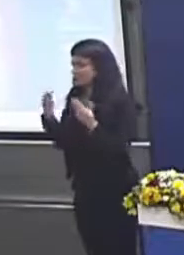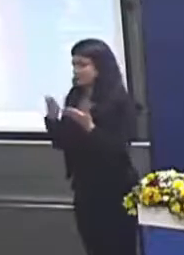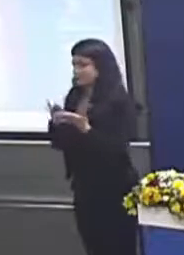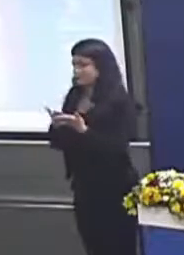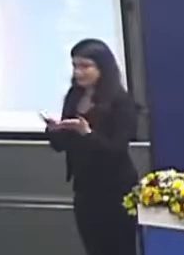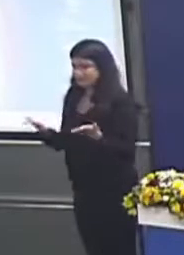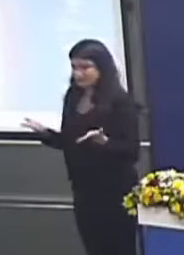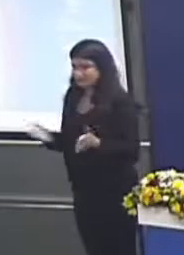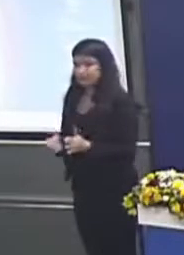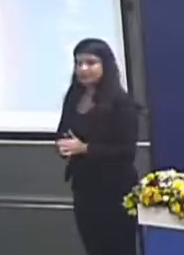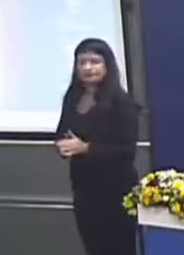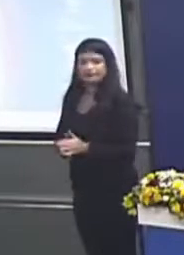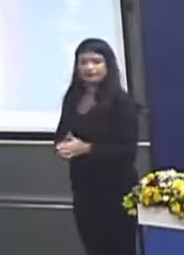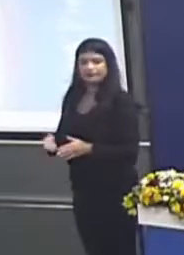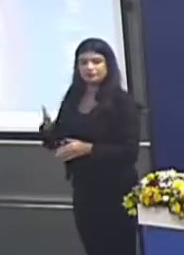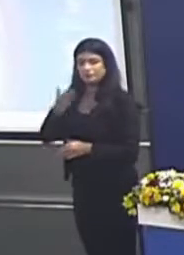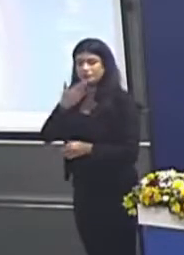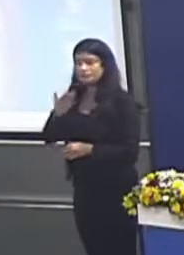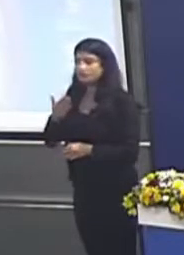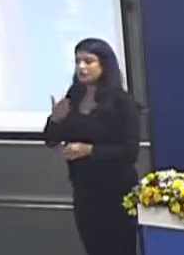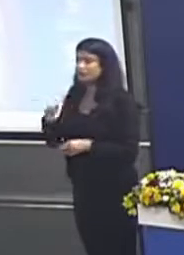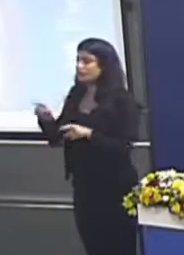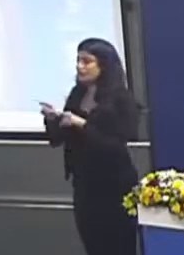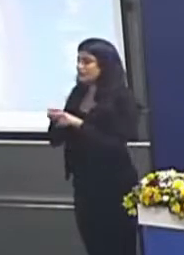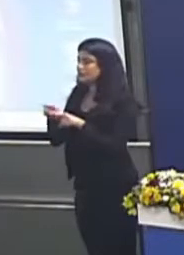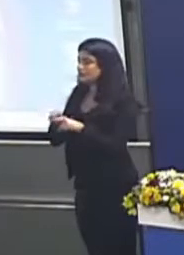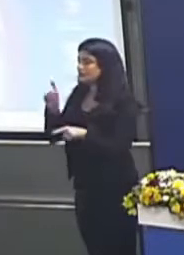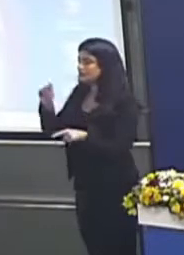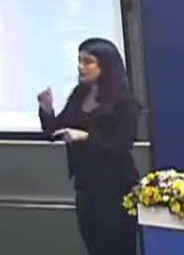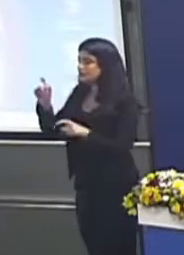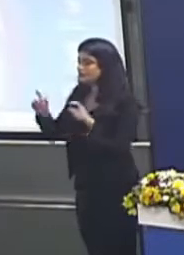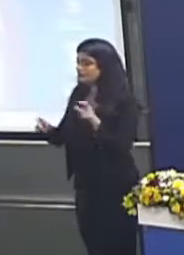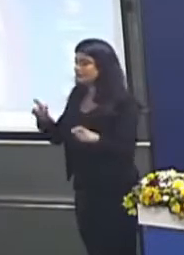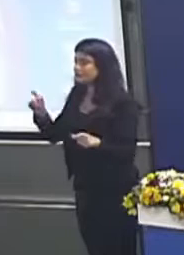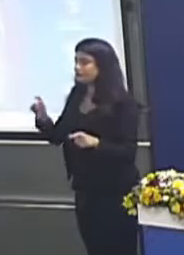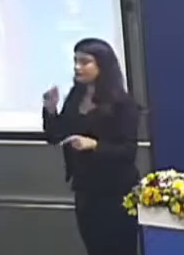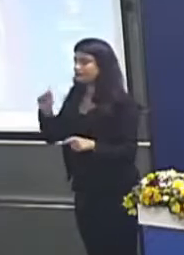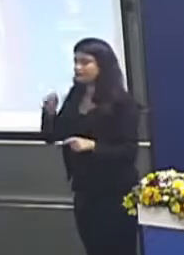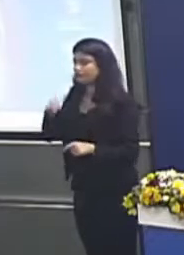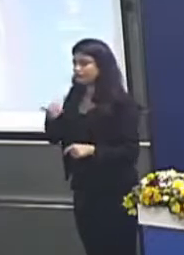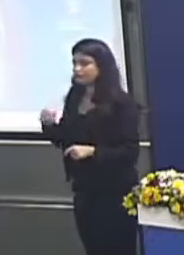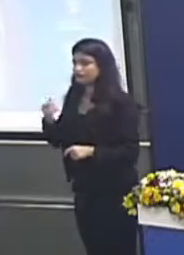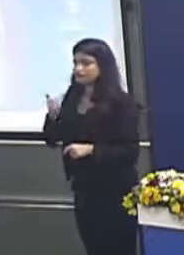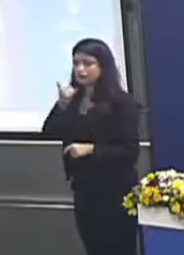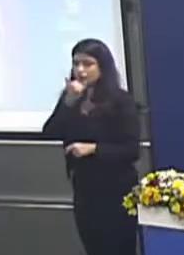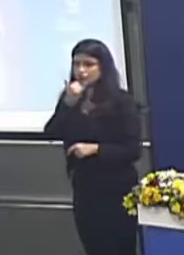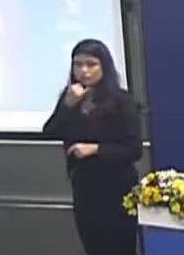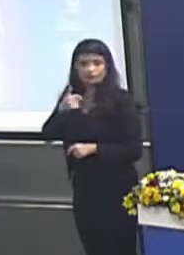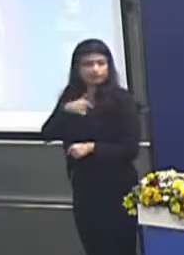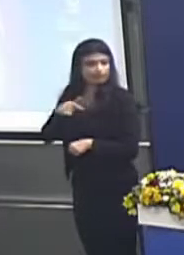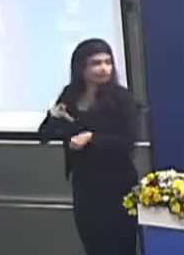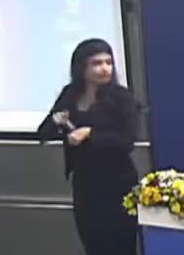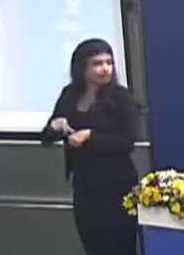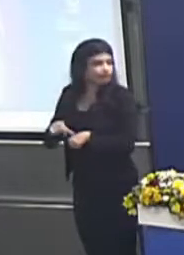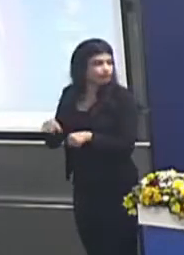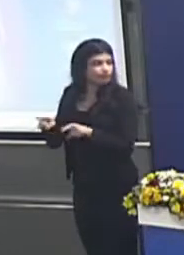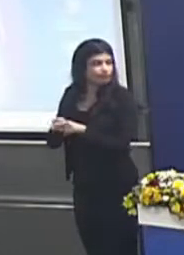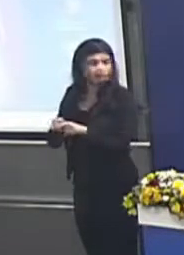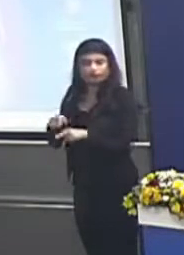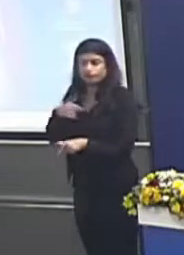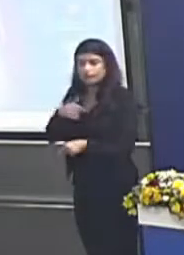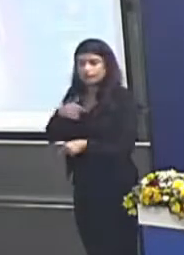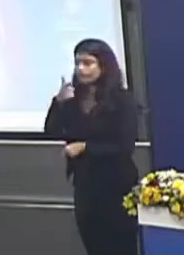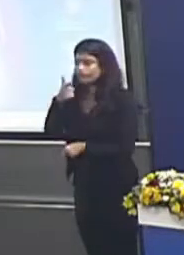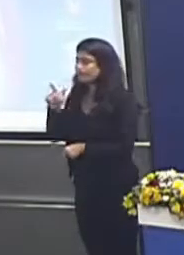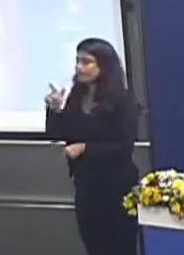e todes. Eu pedi para fazer uma fala, né, com um pedido de desculpas pelo atraso, né, por não ter conseguido chegar a